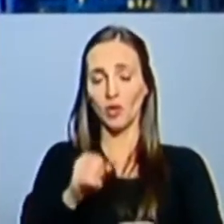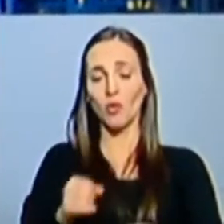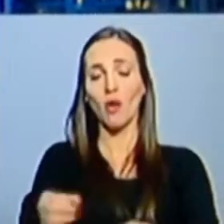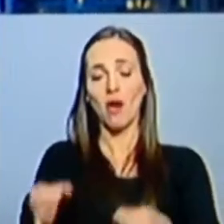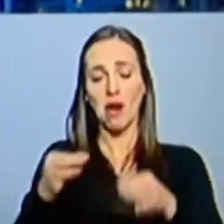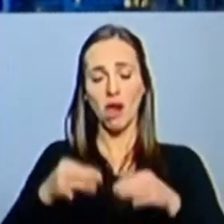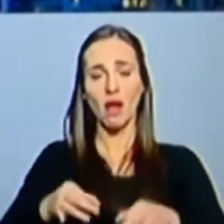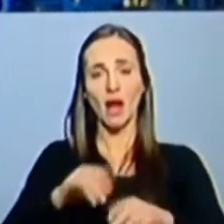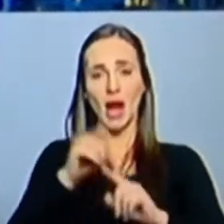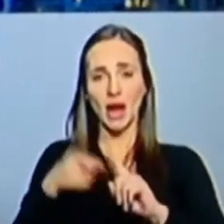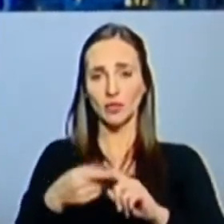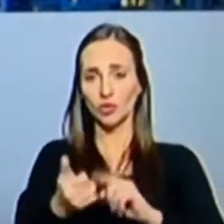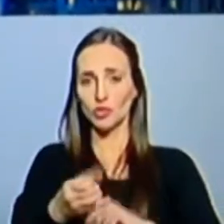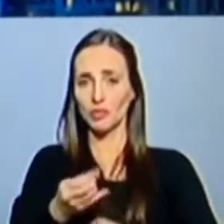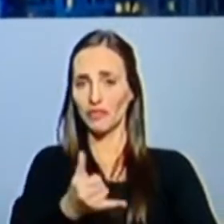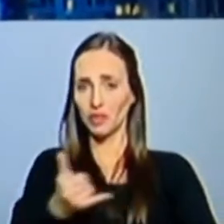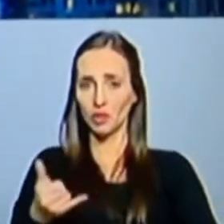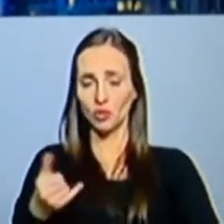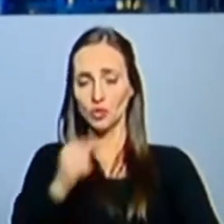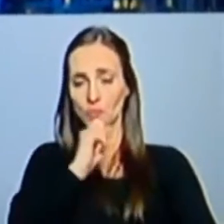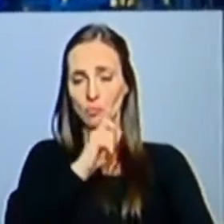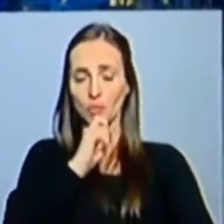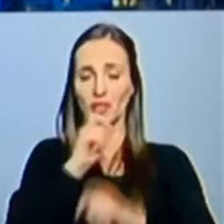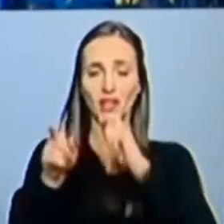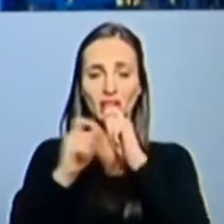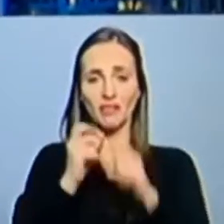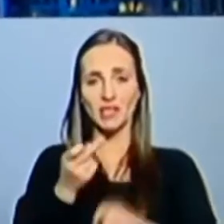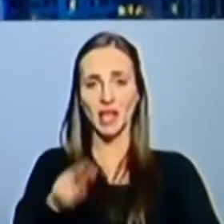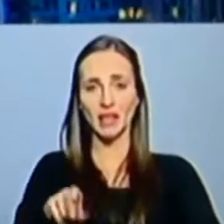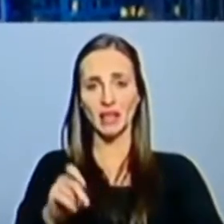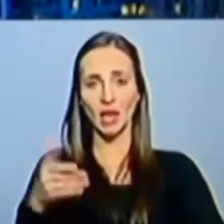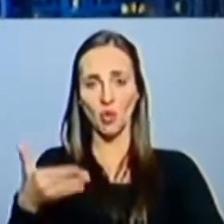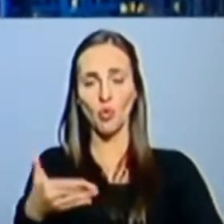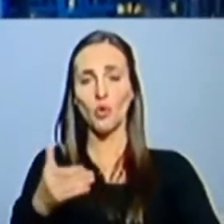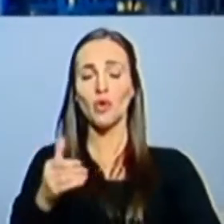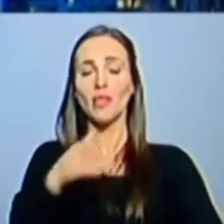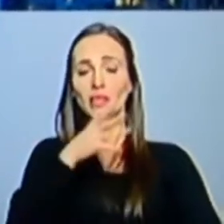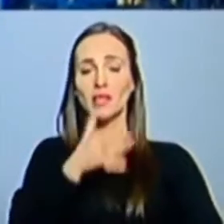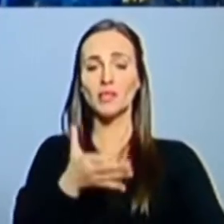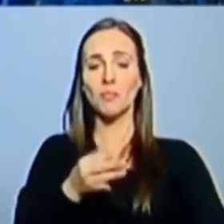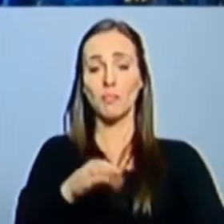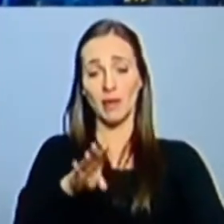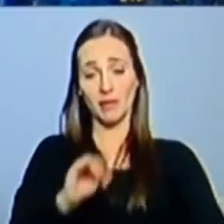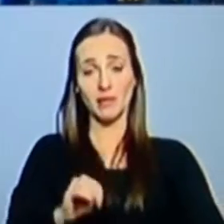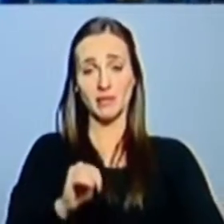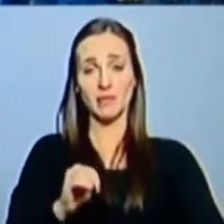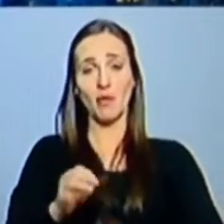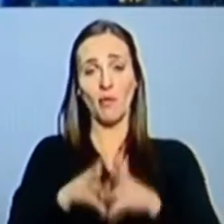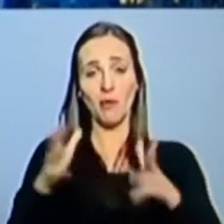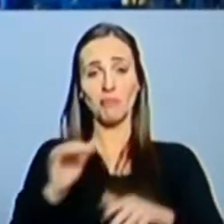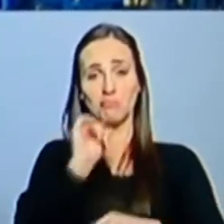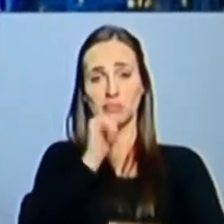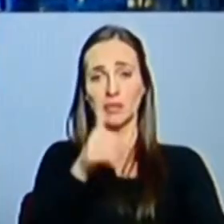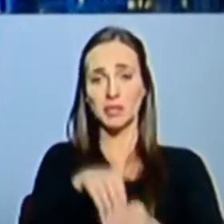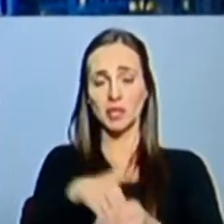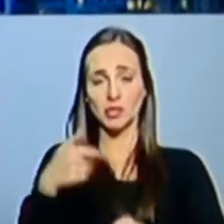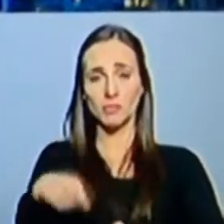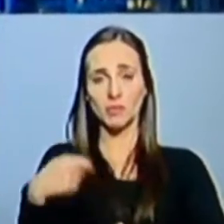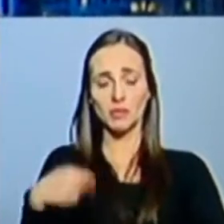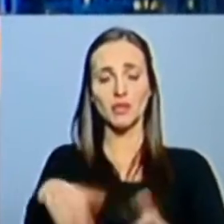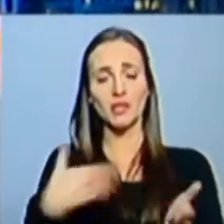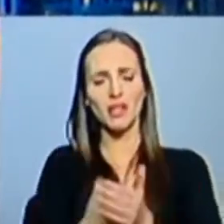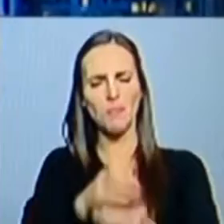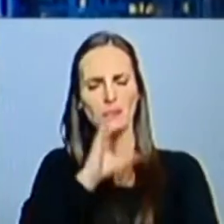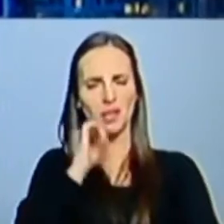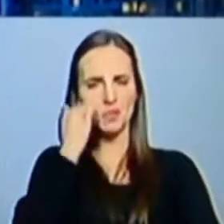2022 a entrevista antes um riso que o partido socialista é o grande derrotado das presidenciais e que será a mau para o